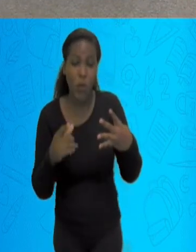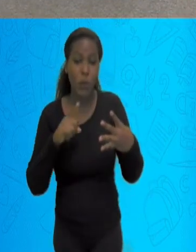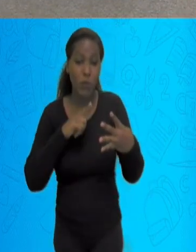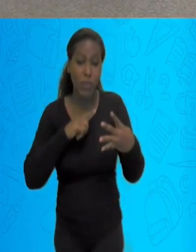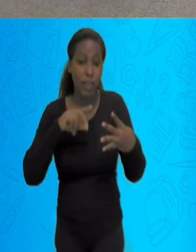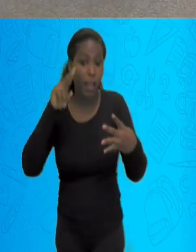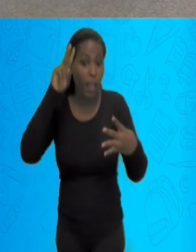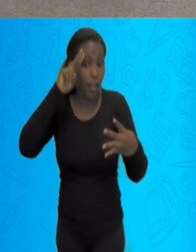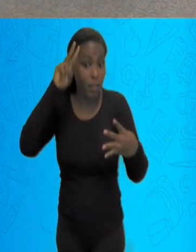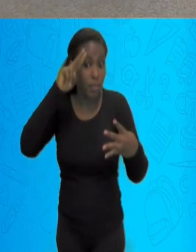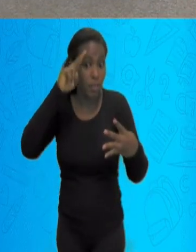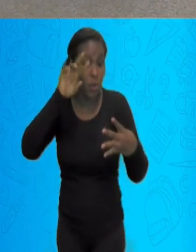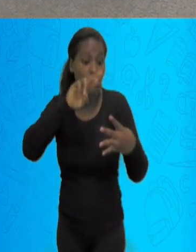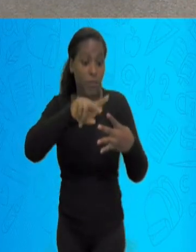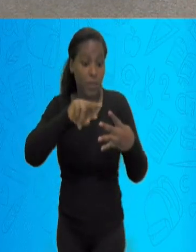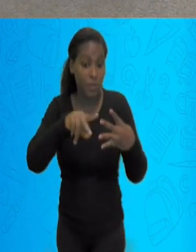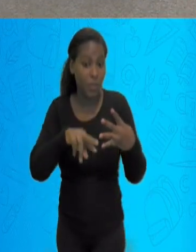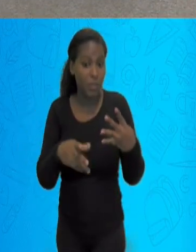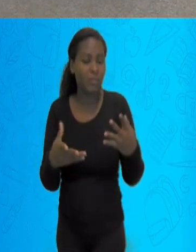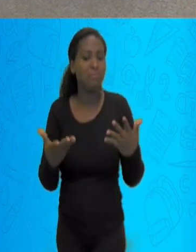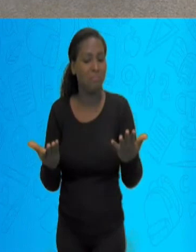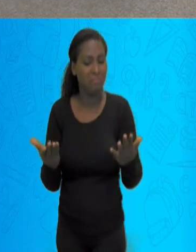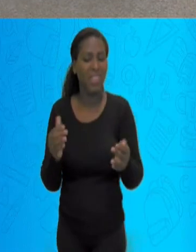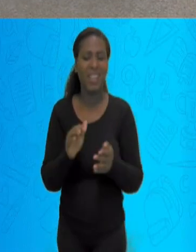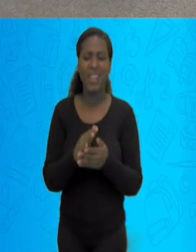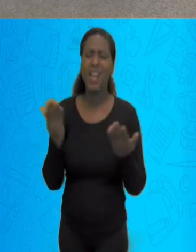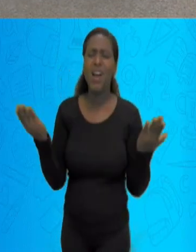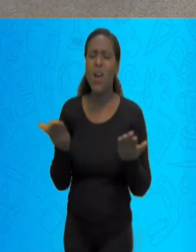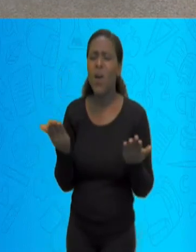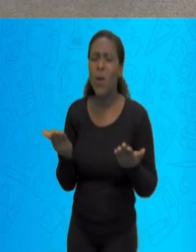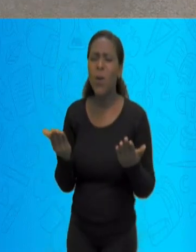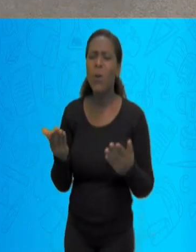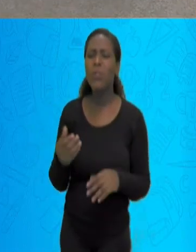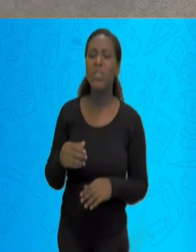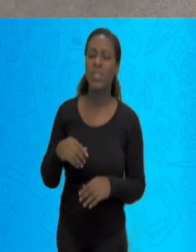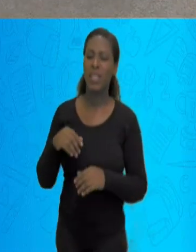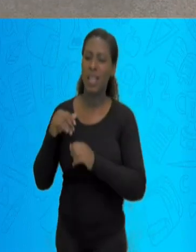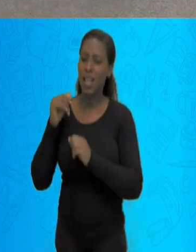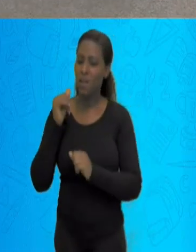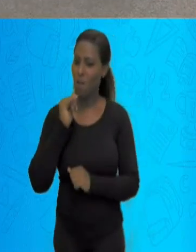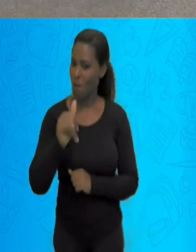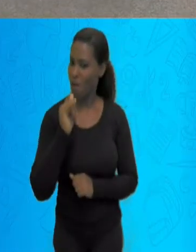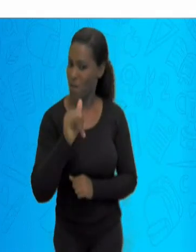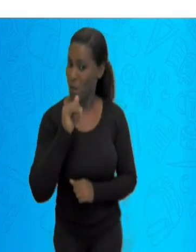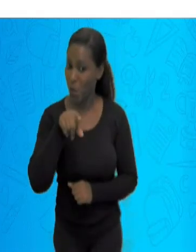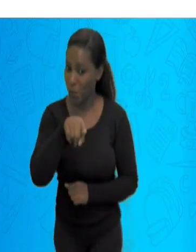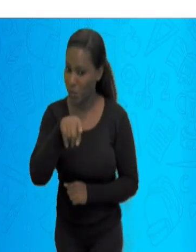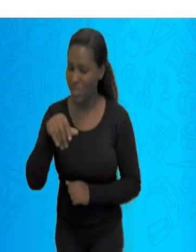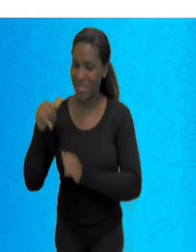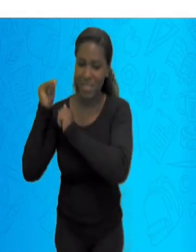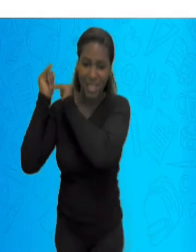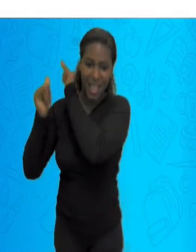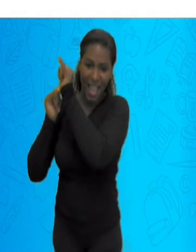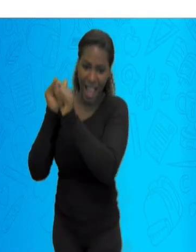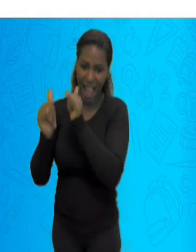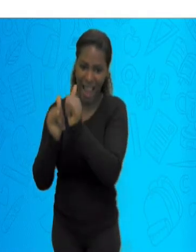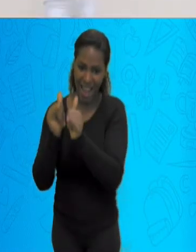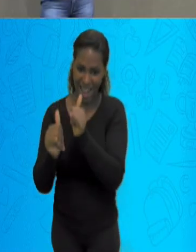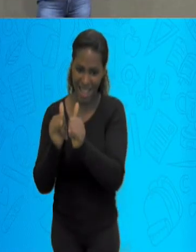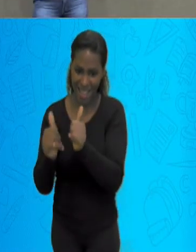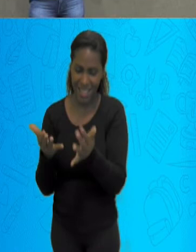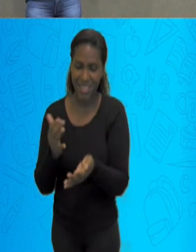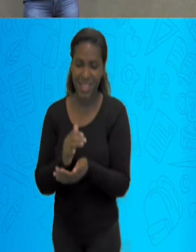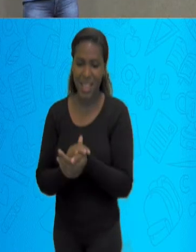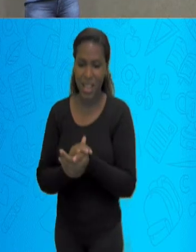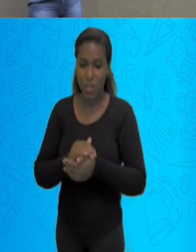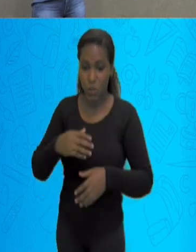do Curupira. O que o Curupira fala, o que ele quer dizer, o que essa lenda quer dizer? Que é um personagem de